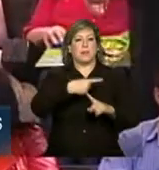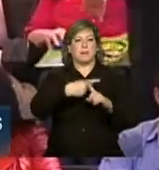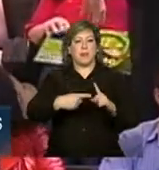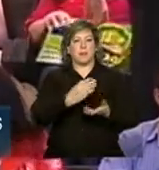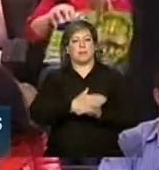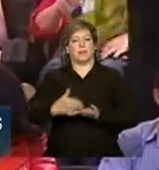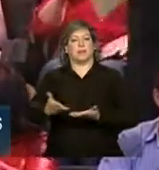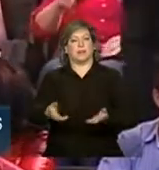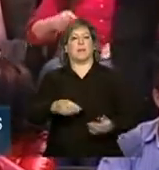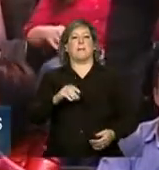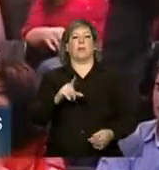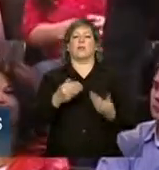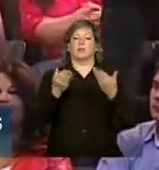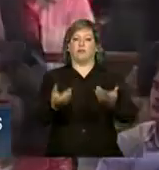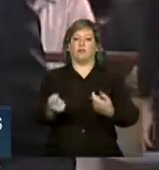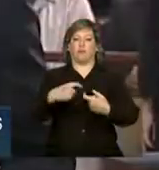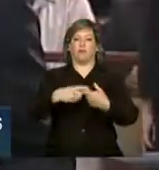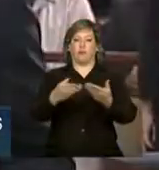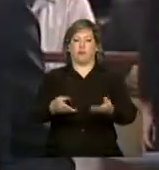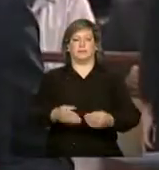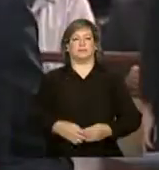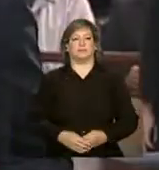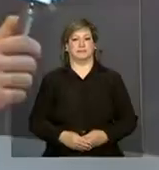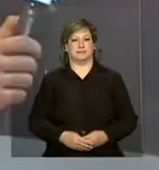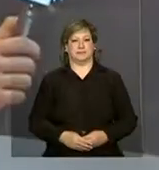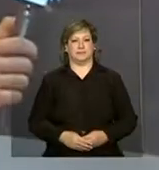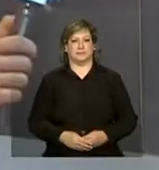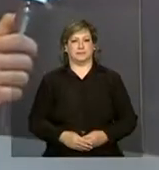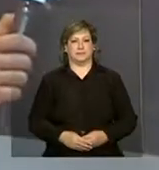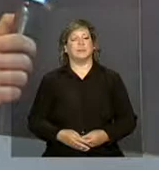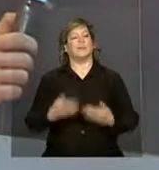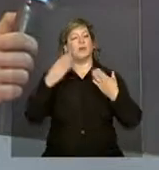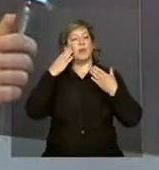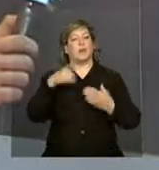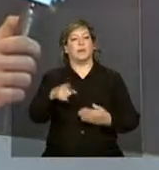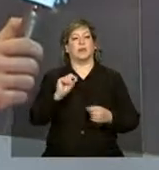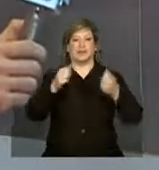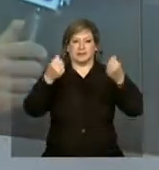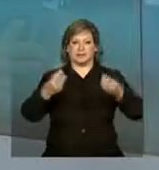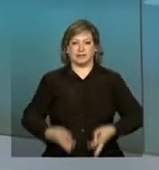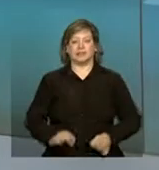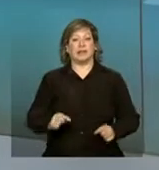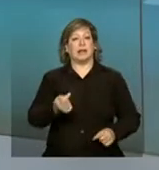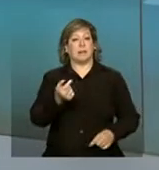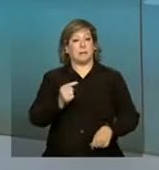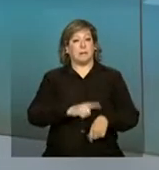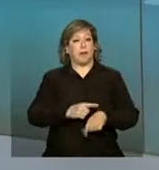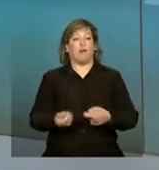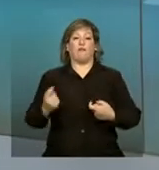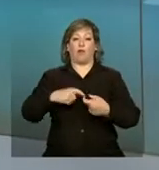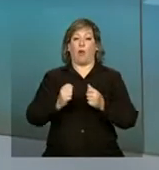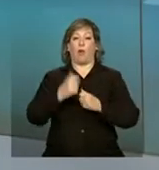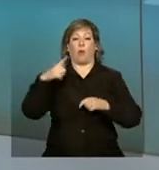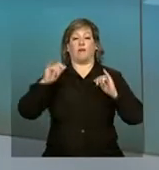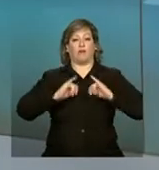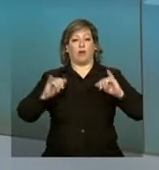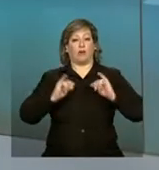meio. Malu, nós voltamos com você aí no estúdio. Obrigada, Leonardo. E daqui a pouco a gente volta